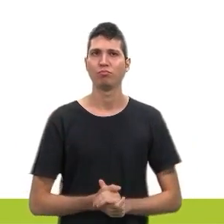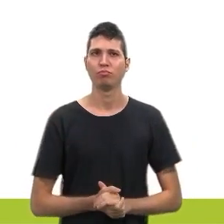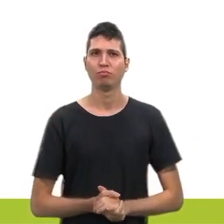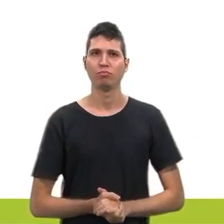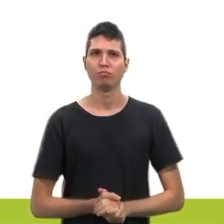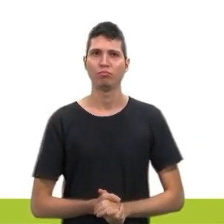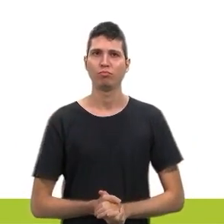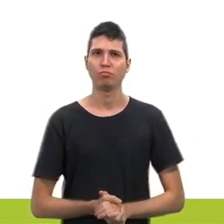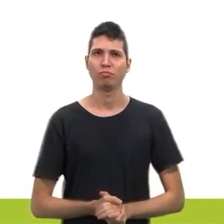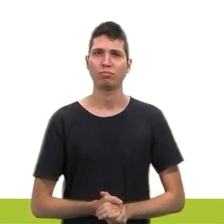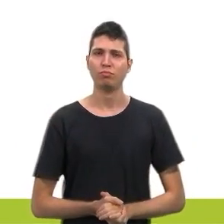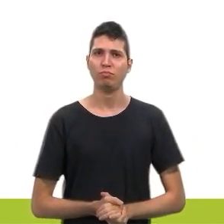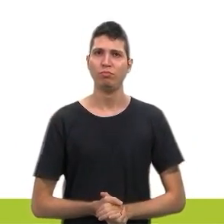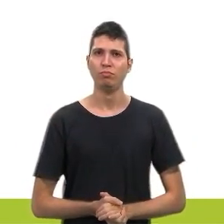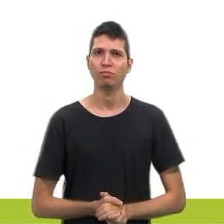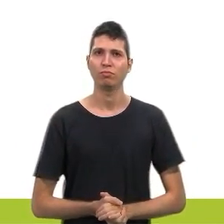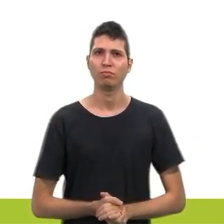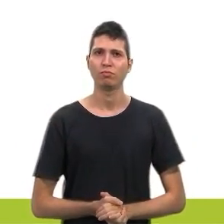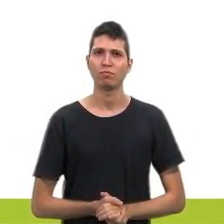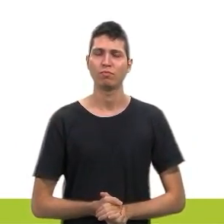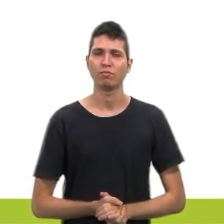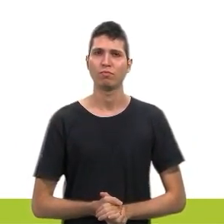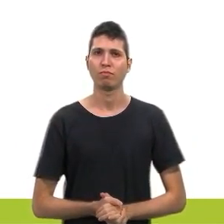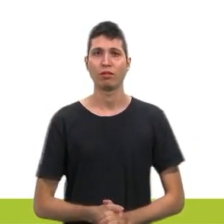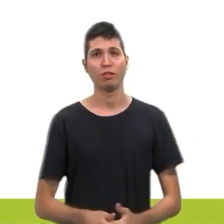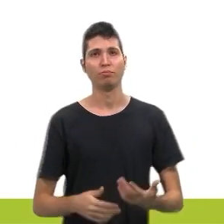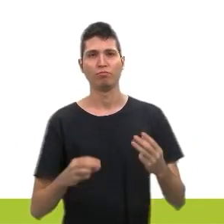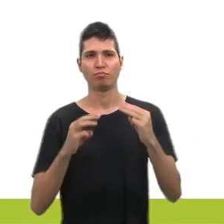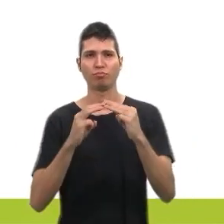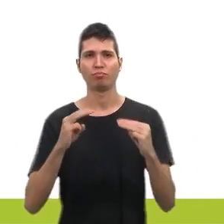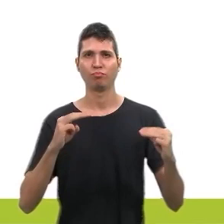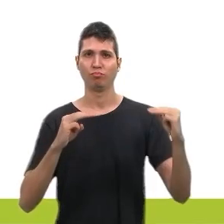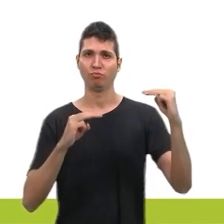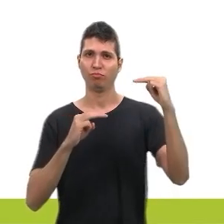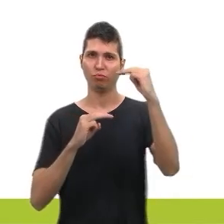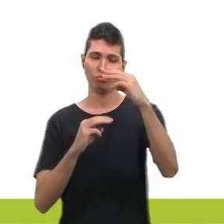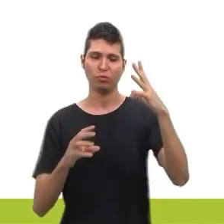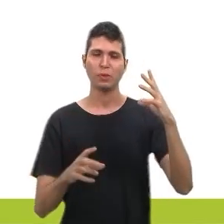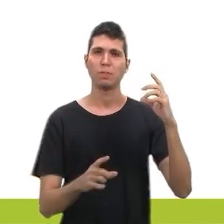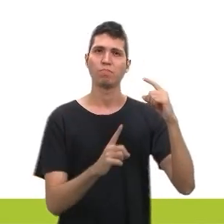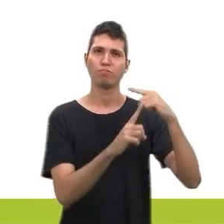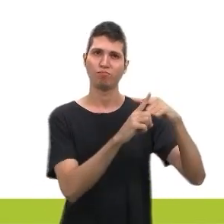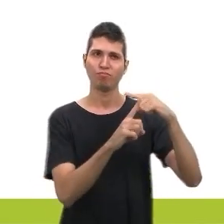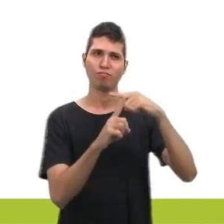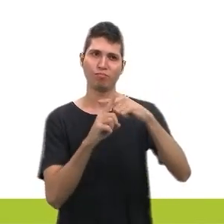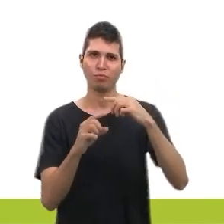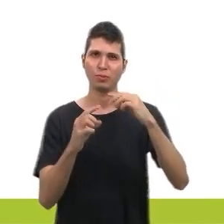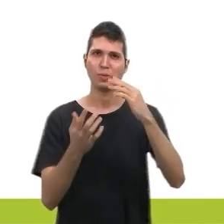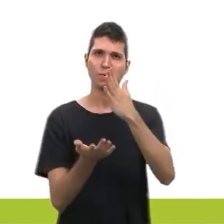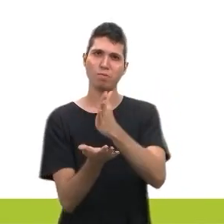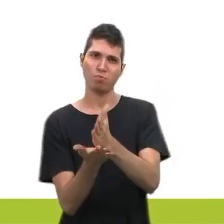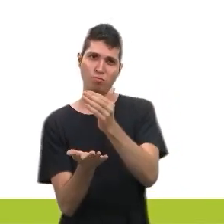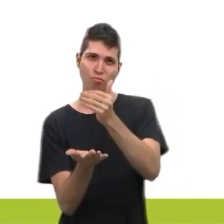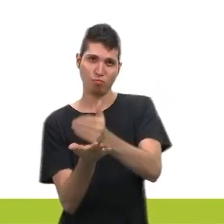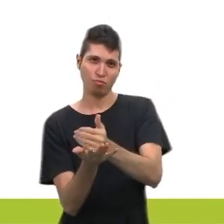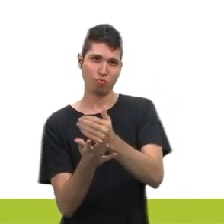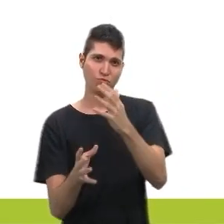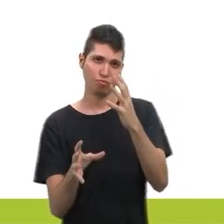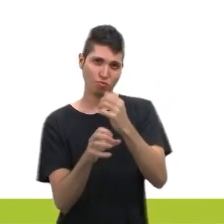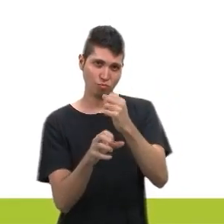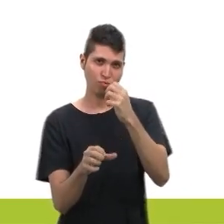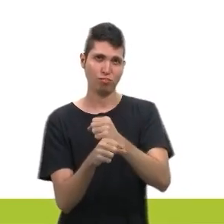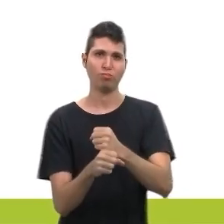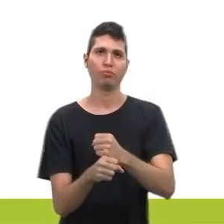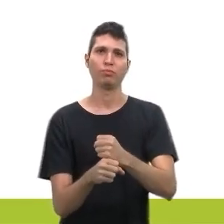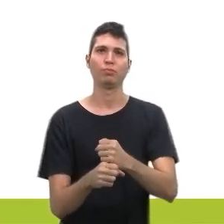A gente tem uma primeira fórmula aqui, apresentada sobre a ideia da média, né, que seria o somatório dos valores dividido pelo número total de